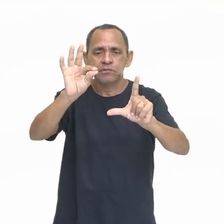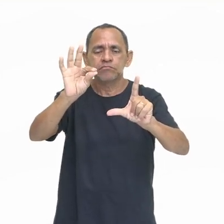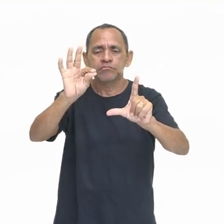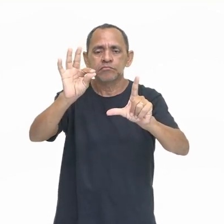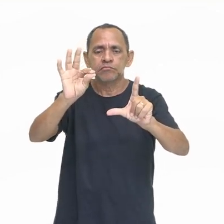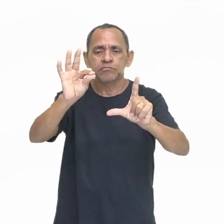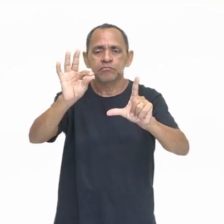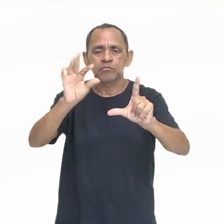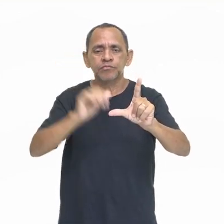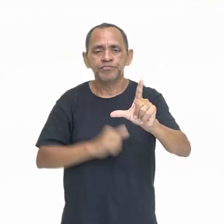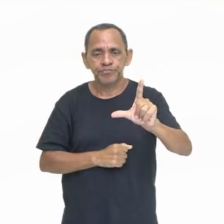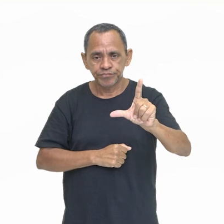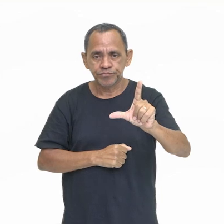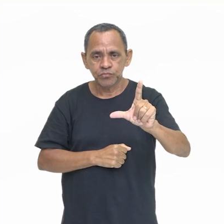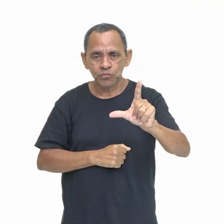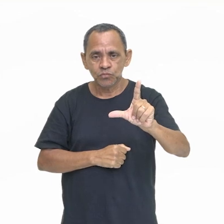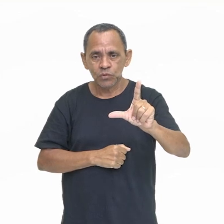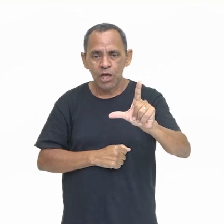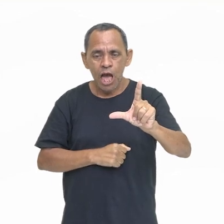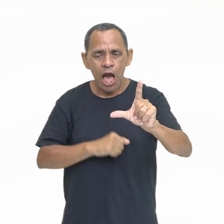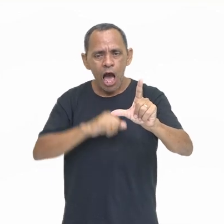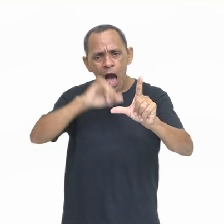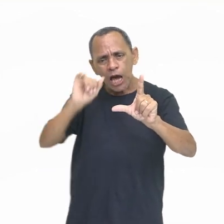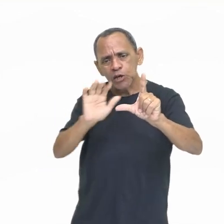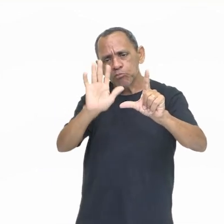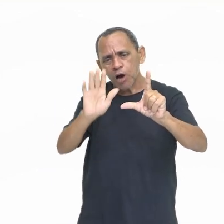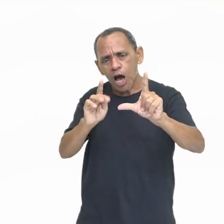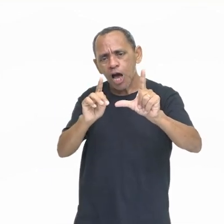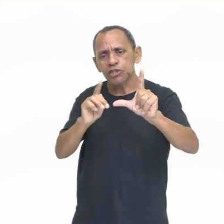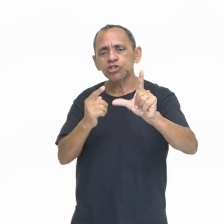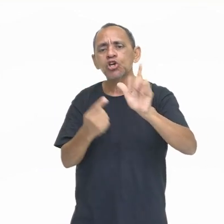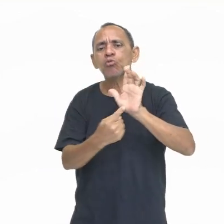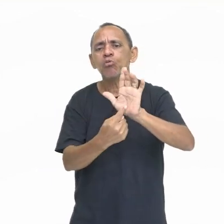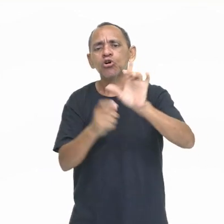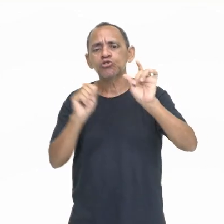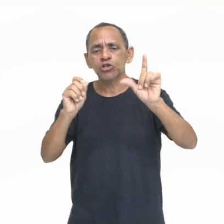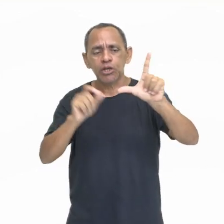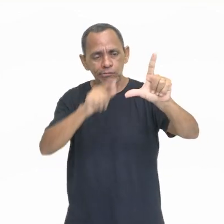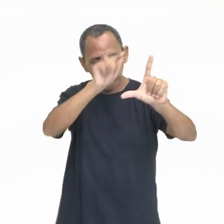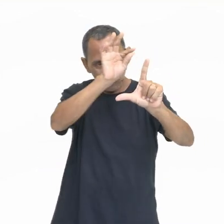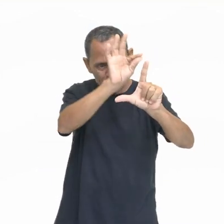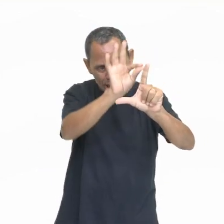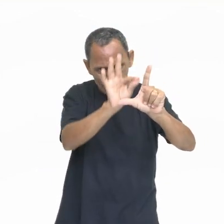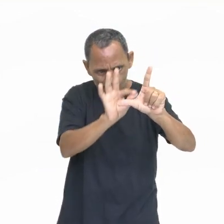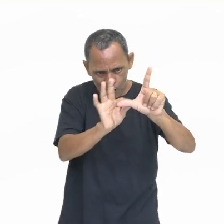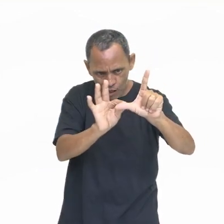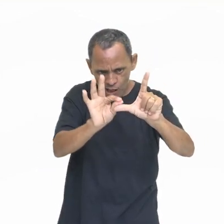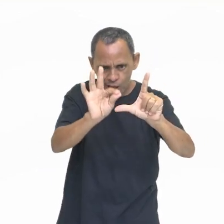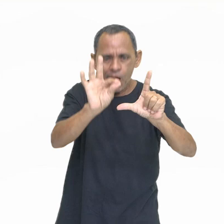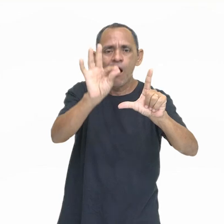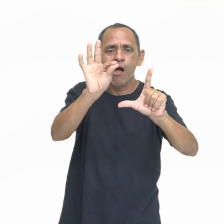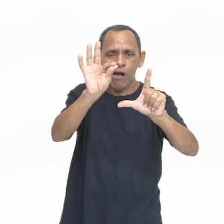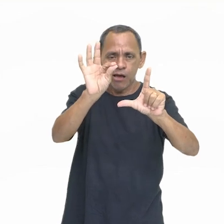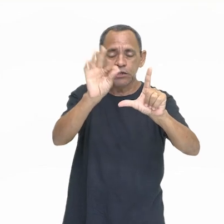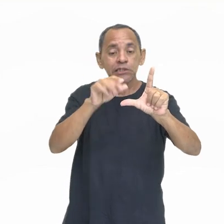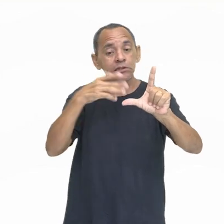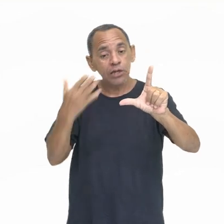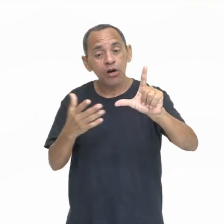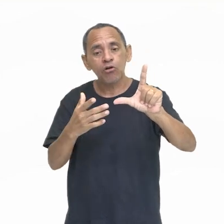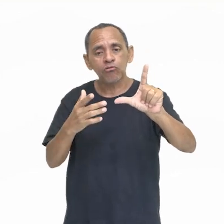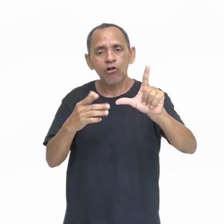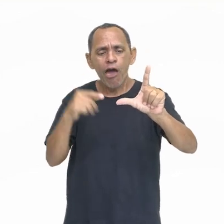concavidade voltada para cima. Lembrando, se a é maior que zero, a parábola tem concavidade voltada para